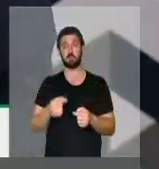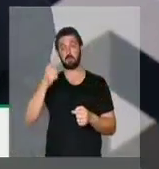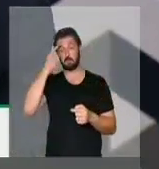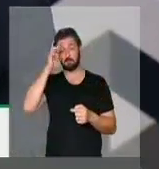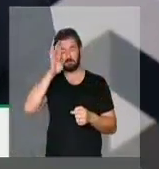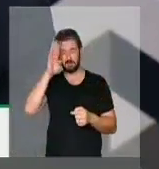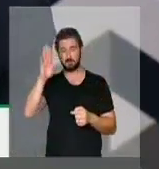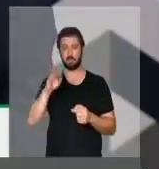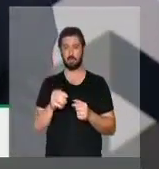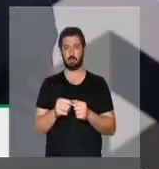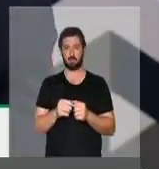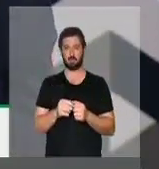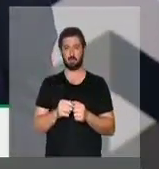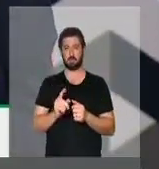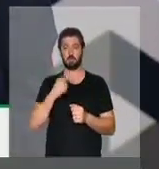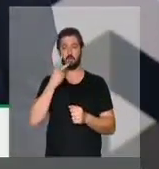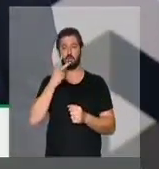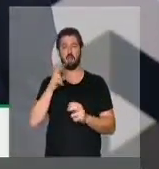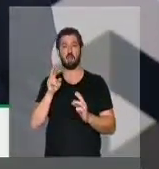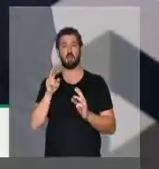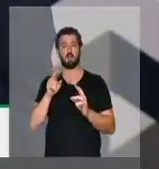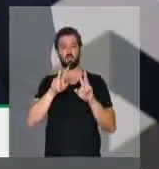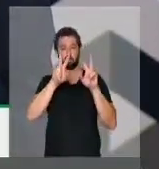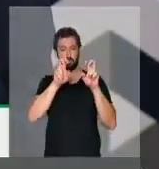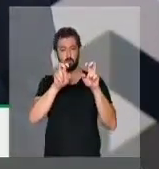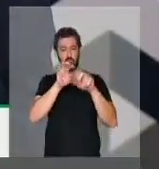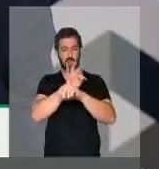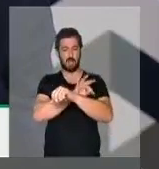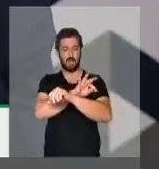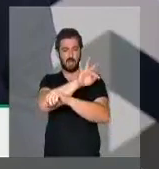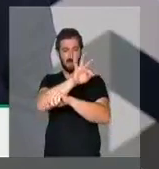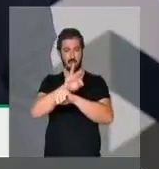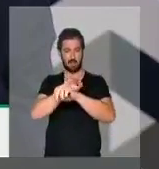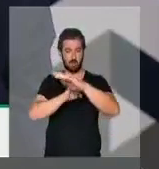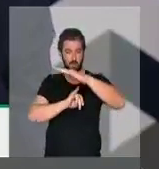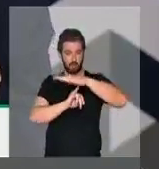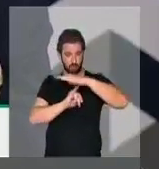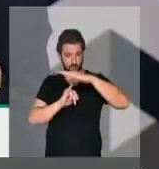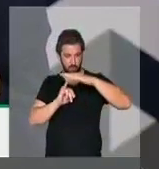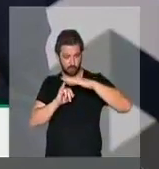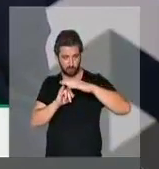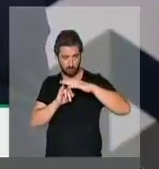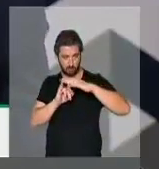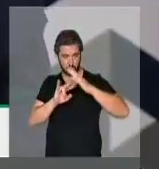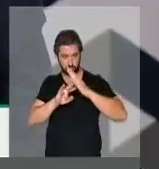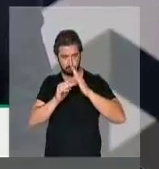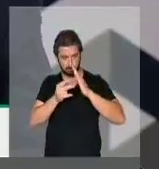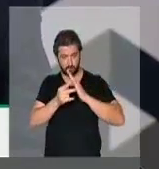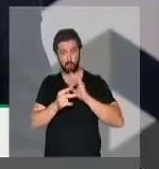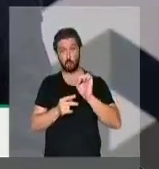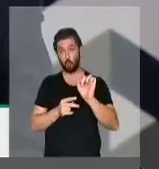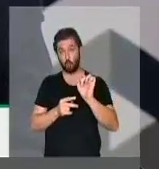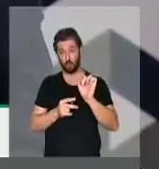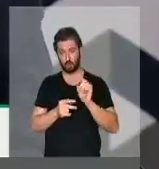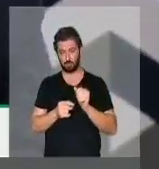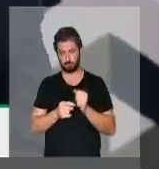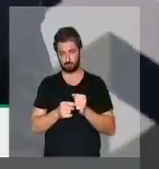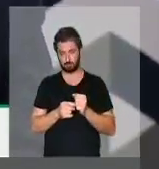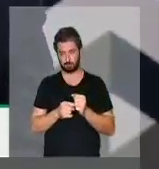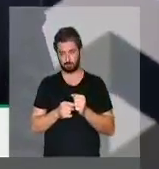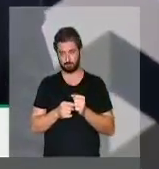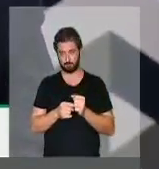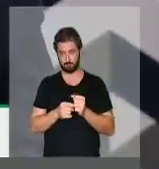justamente pensando sobre esse ponto. Quando nós nos referimos à arquitetura institucional, isso significa o